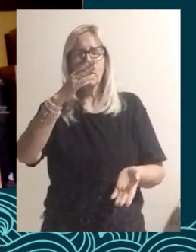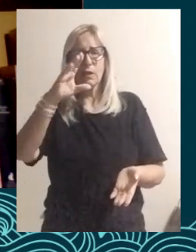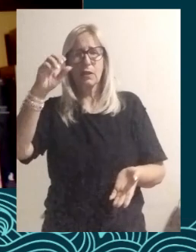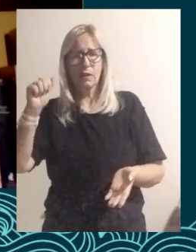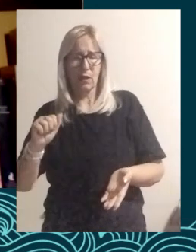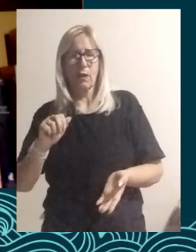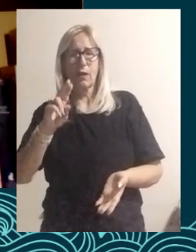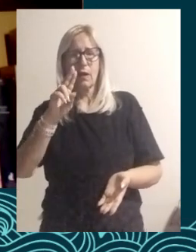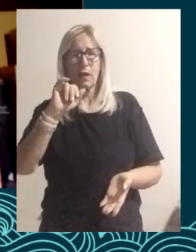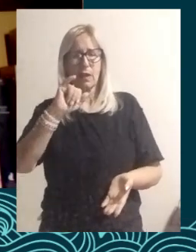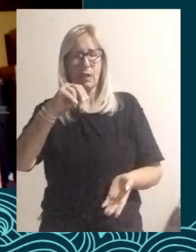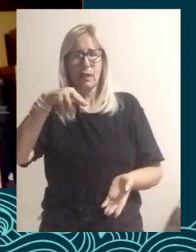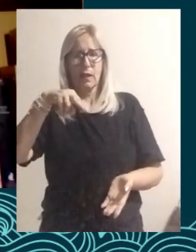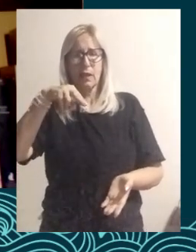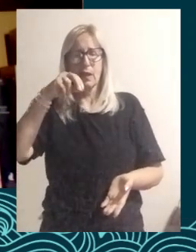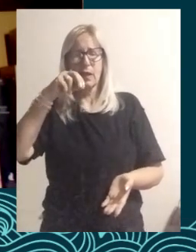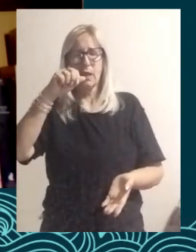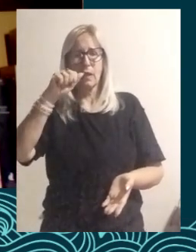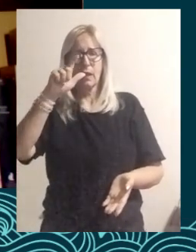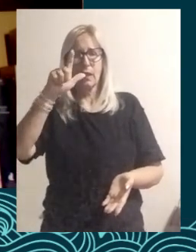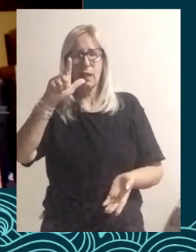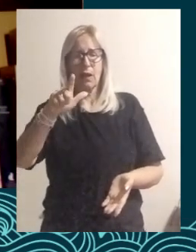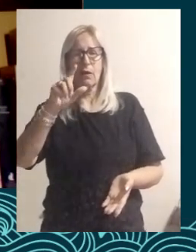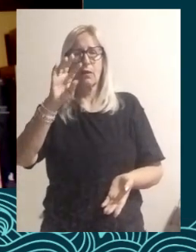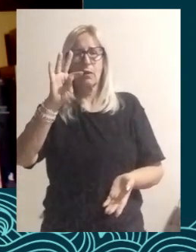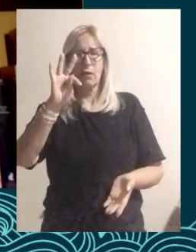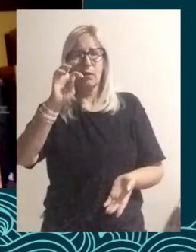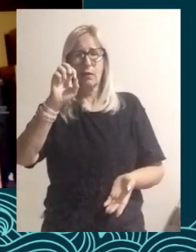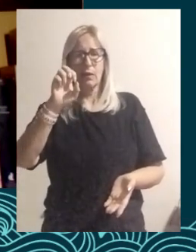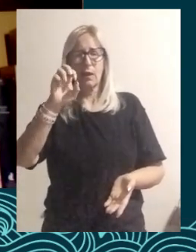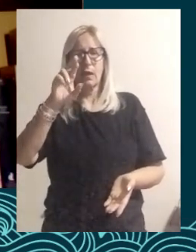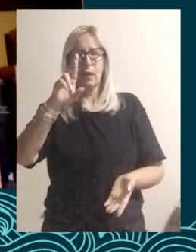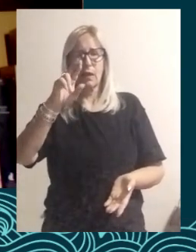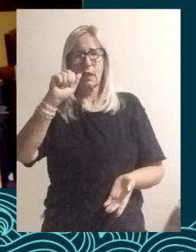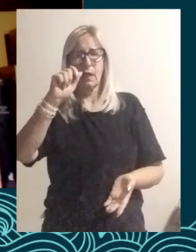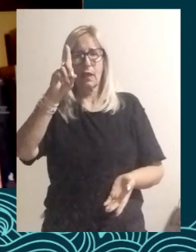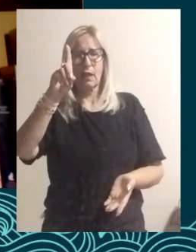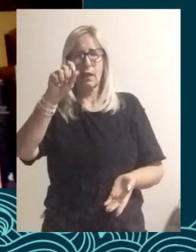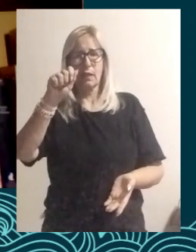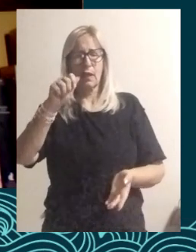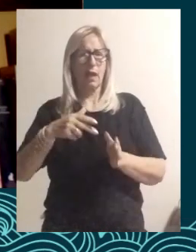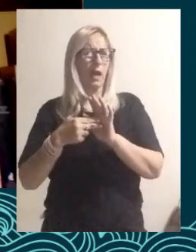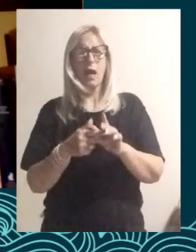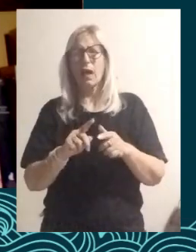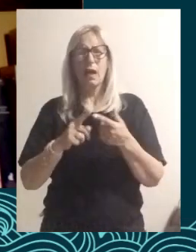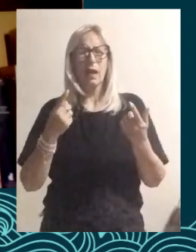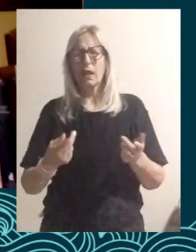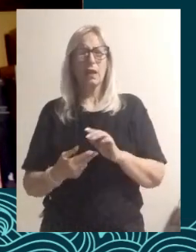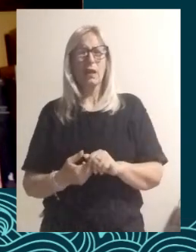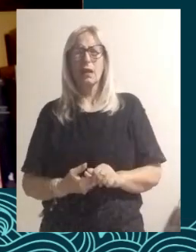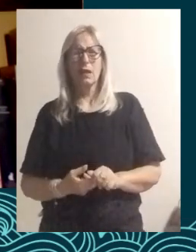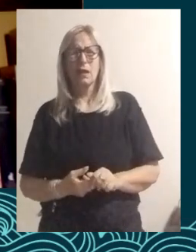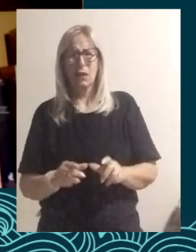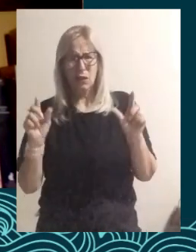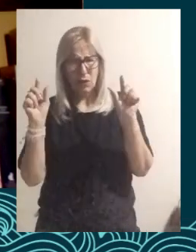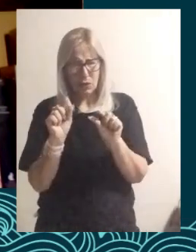inalterada. Aí no outro dia, de novo, condição inalterada. E aí falaram para ele, Ramchandra, a